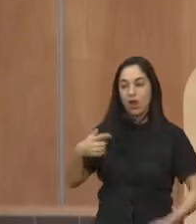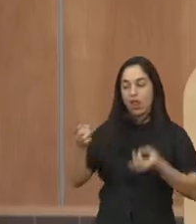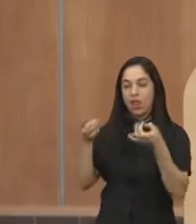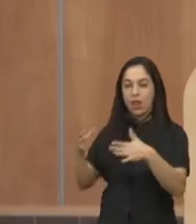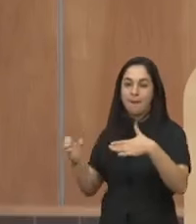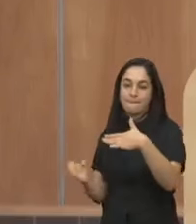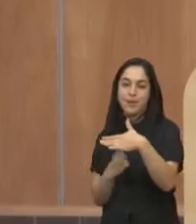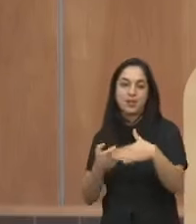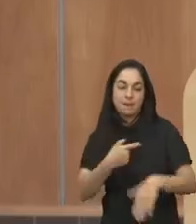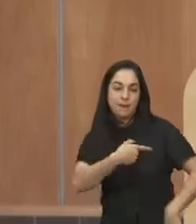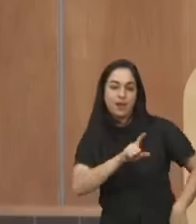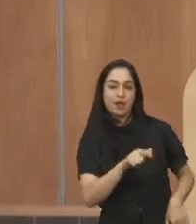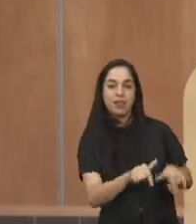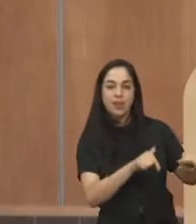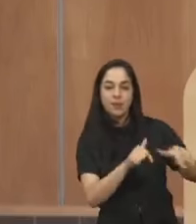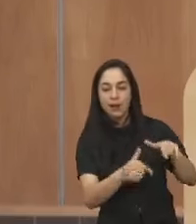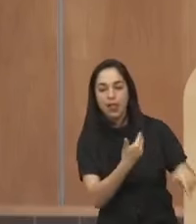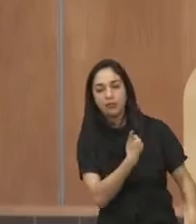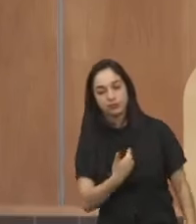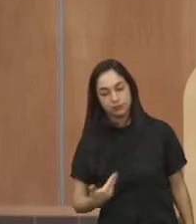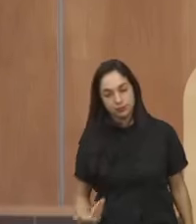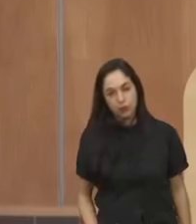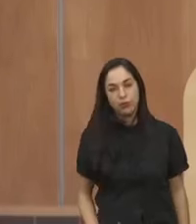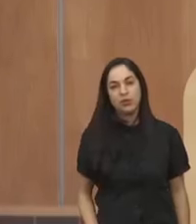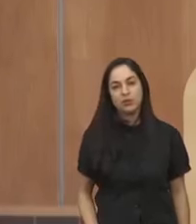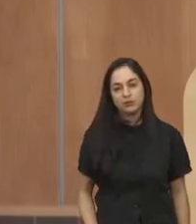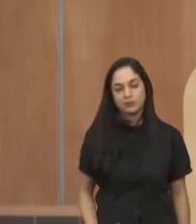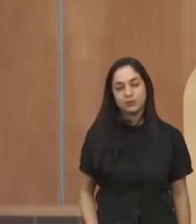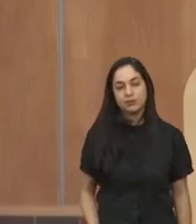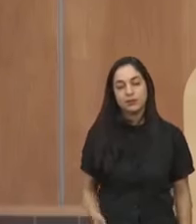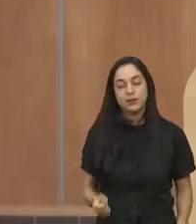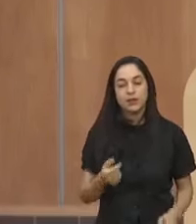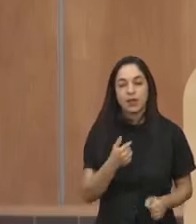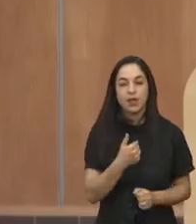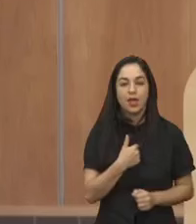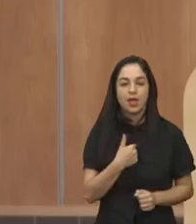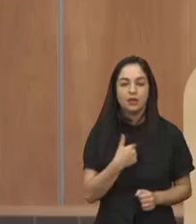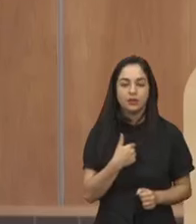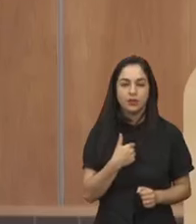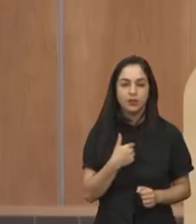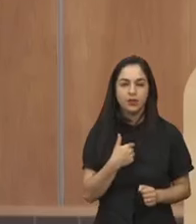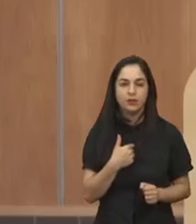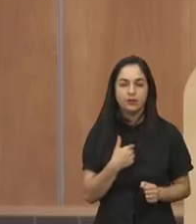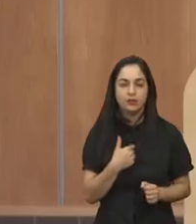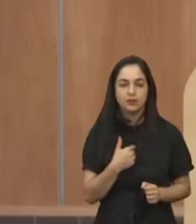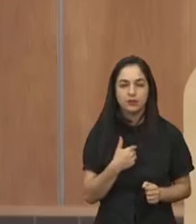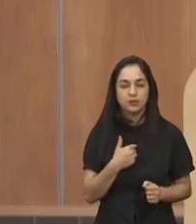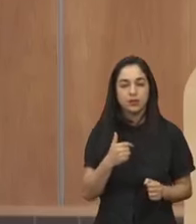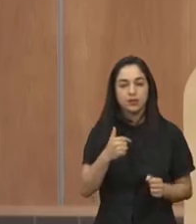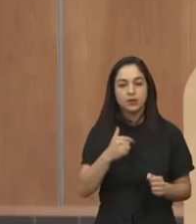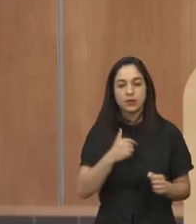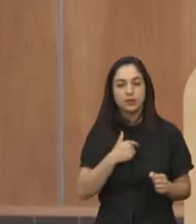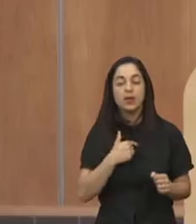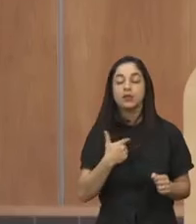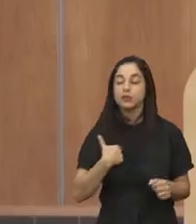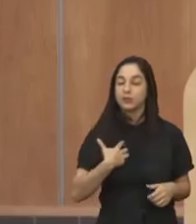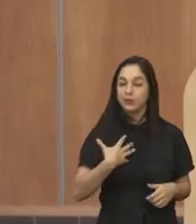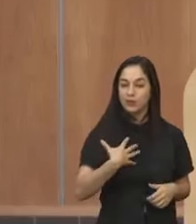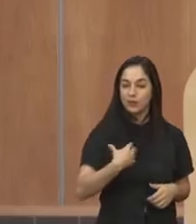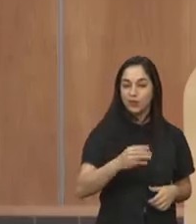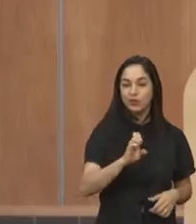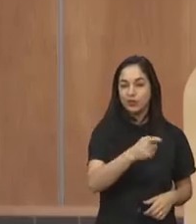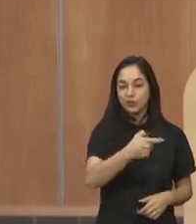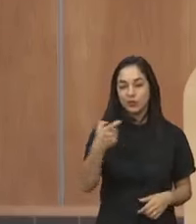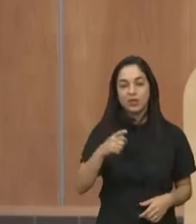o poder público. Todo mundo sabe, sou filho de ex-político de Guararema, onde sou honrado. E falei que ia transformar aquele bairro,